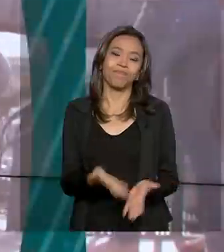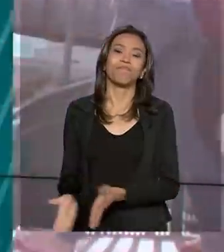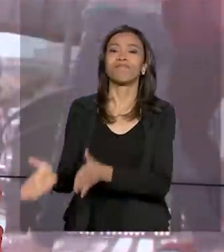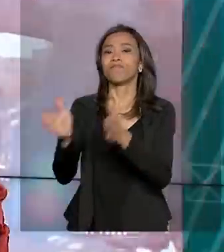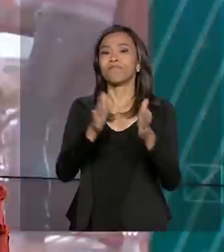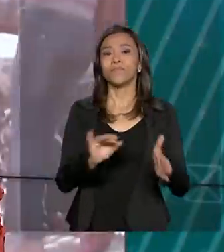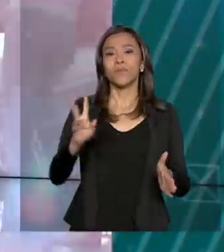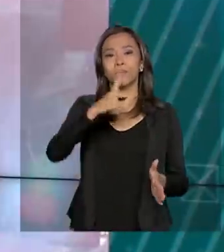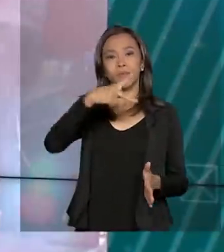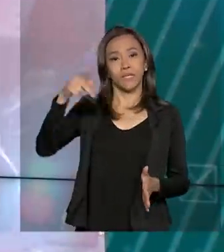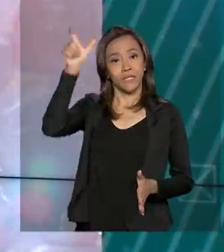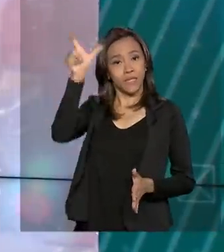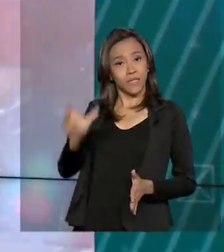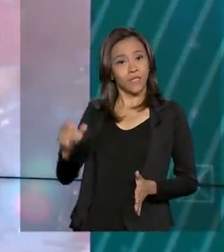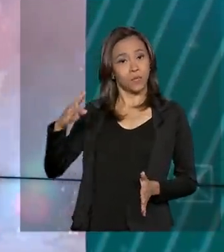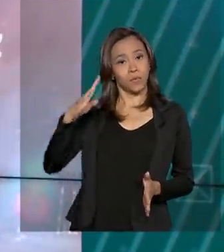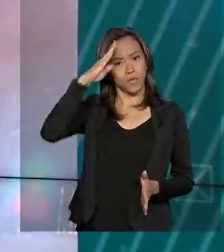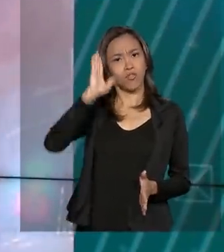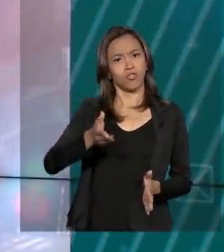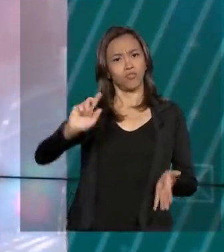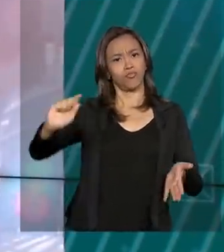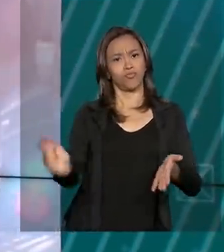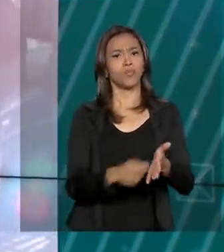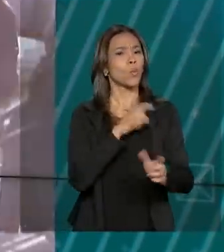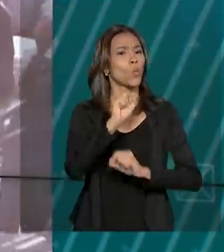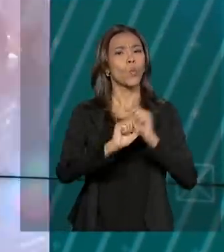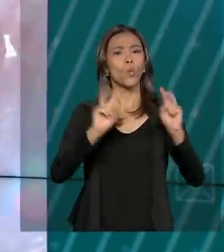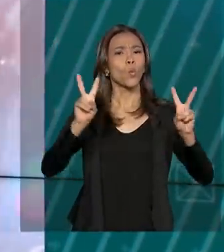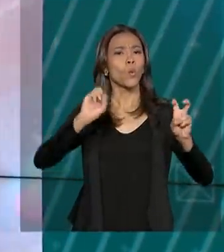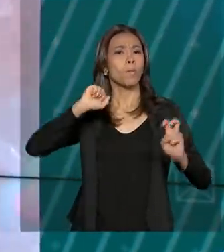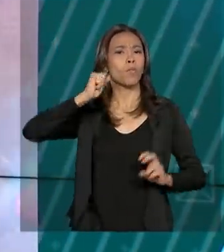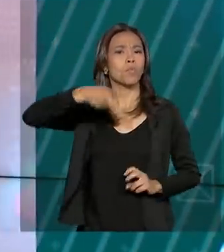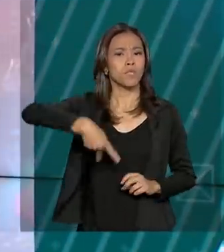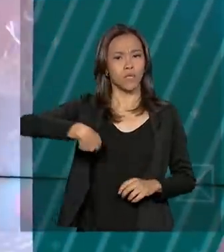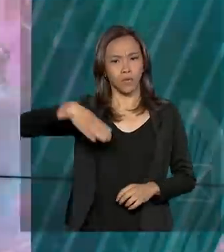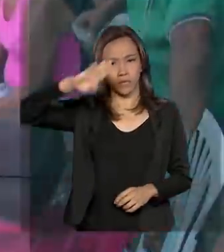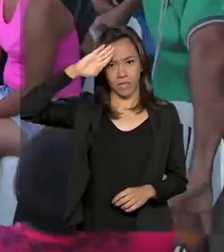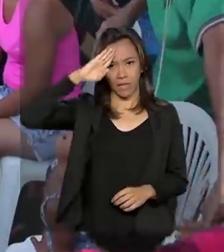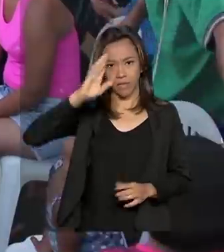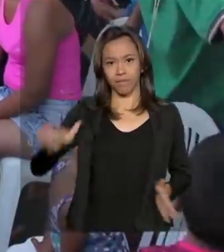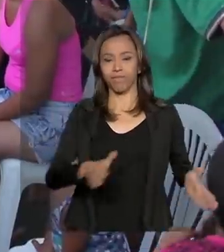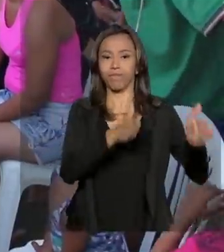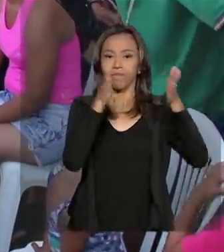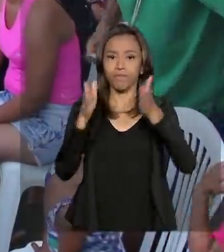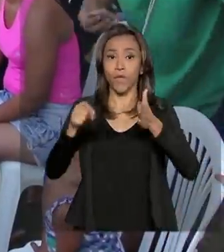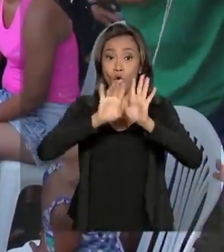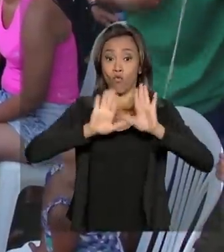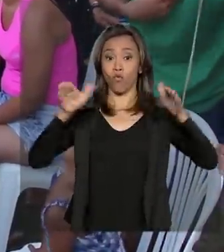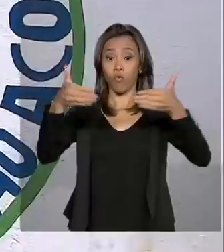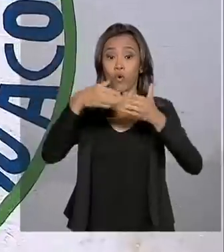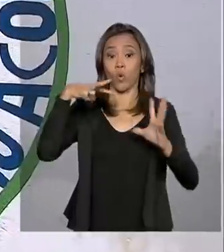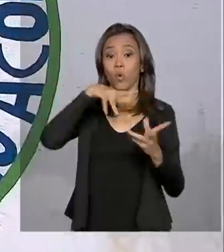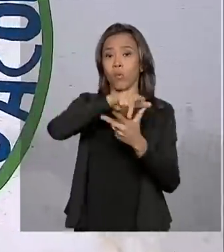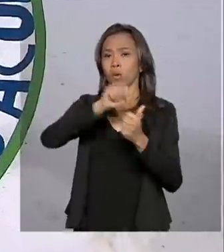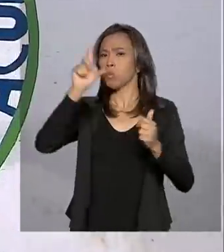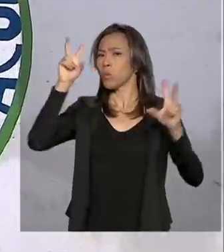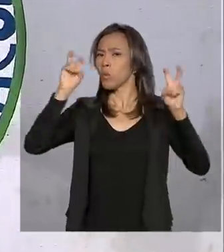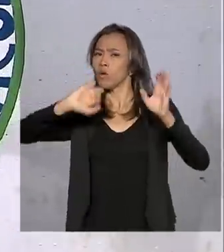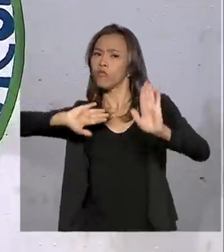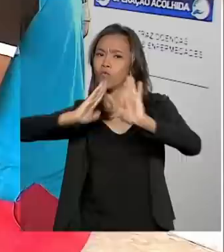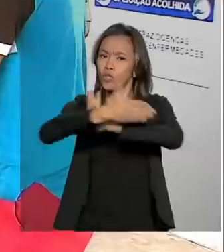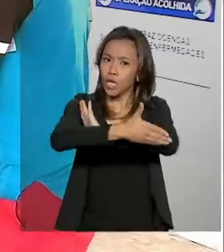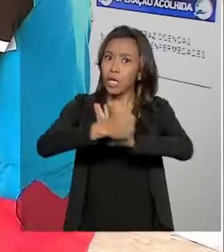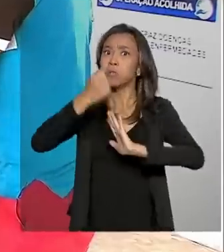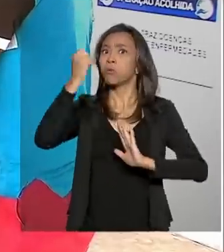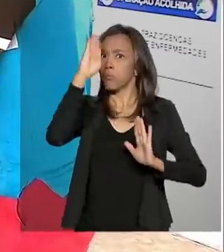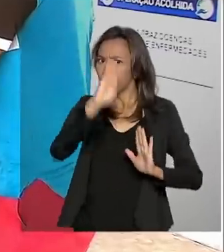o presidente jair bolsonaro sanciona lei sobre a aposentadoria de militares no fórum global sobre refugiados brasil apresenta